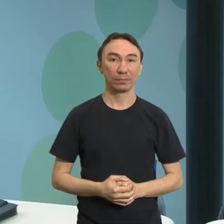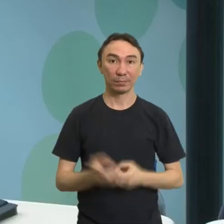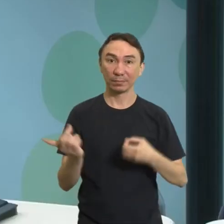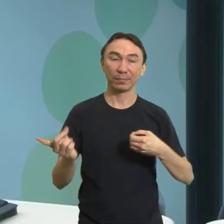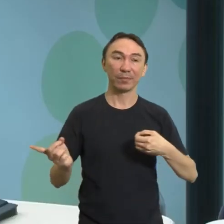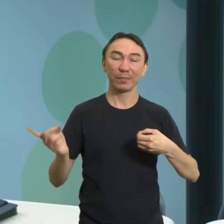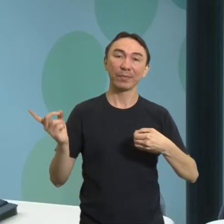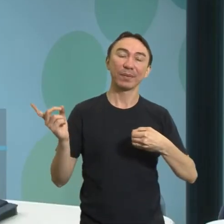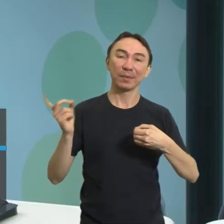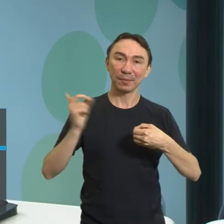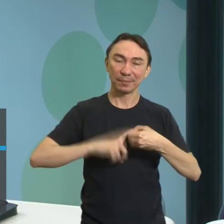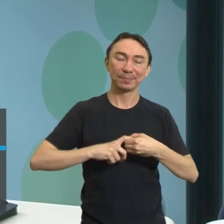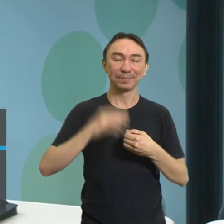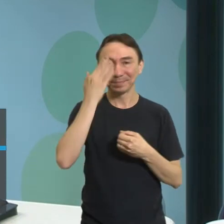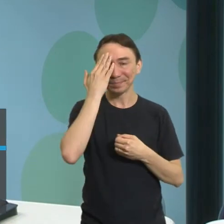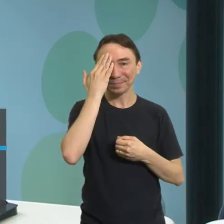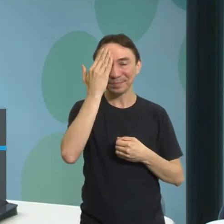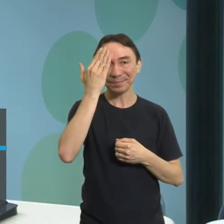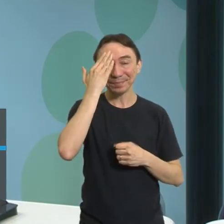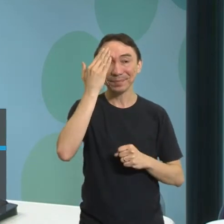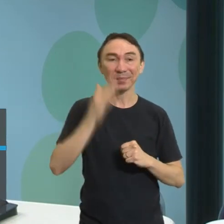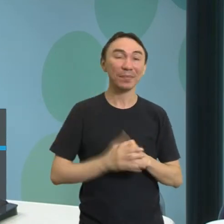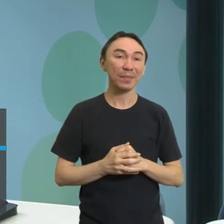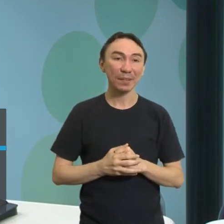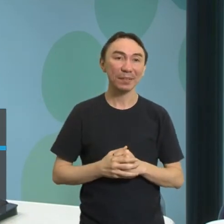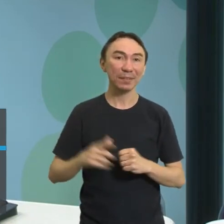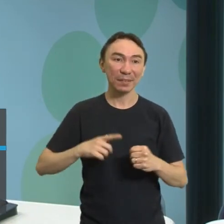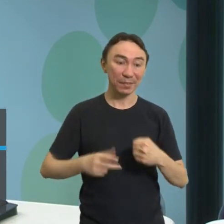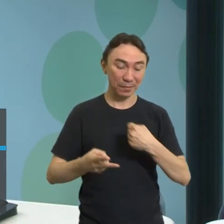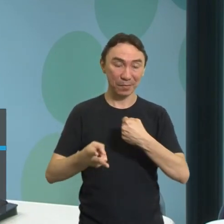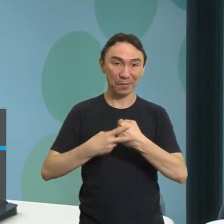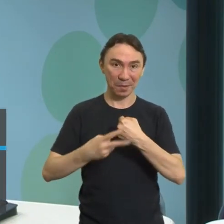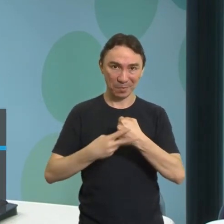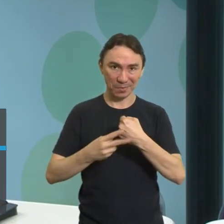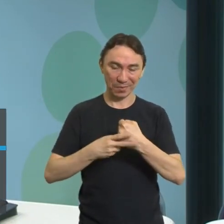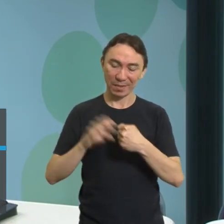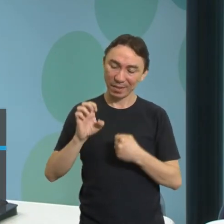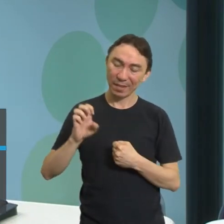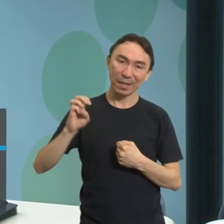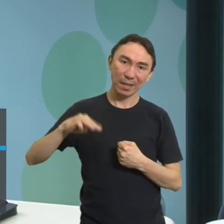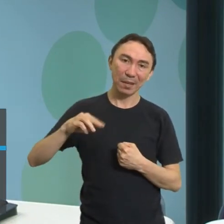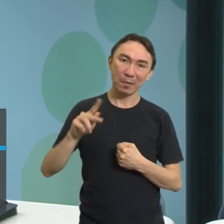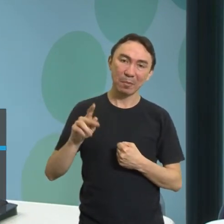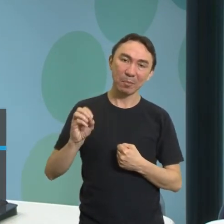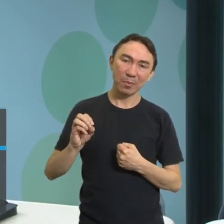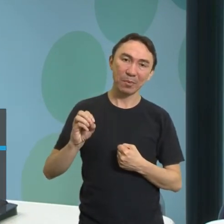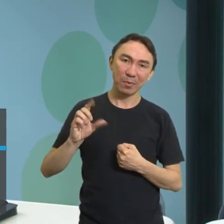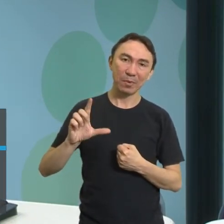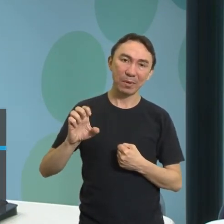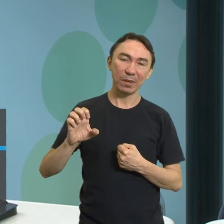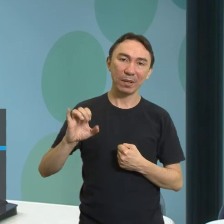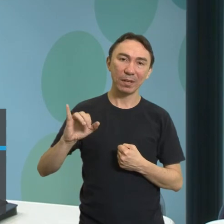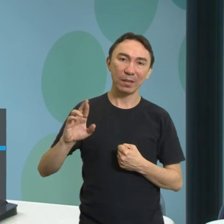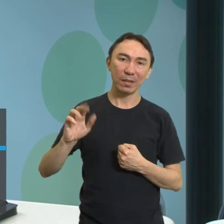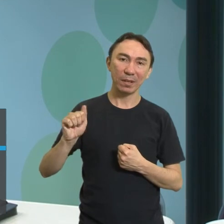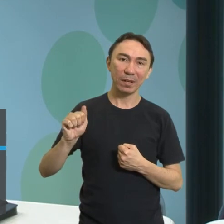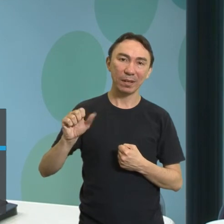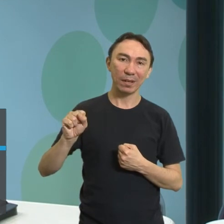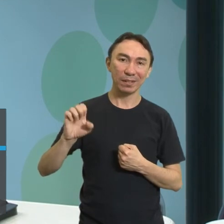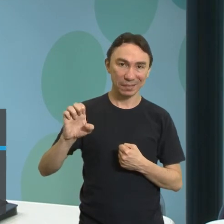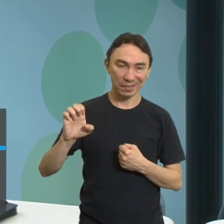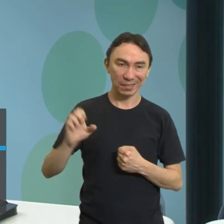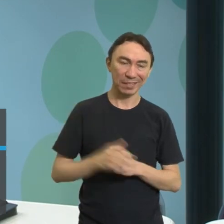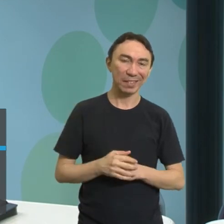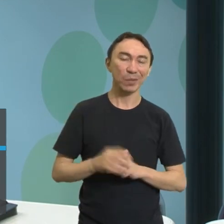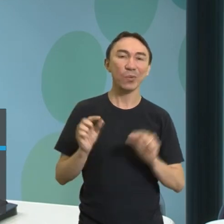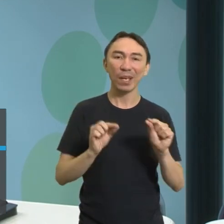Retornamos, muito obrigada. Então, em relação ao verbo empoleirar-se, a professora Daimar disse que é